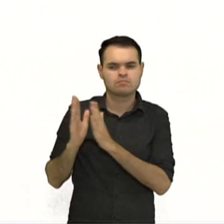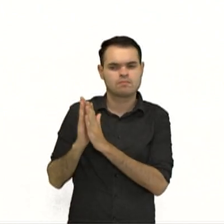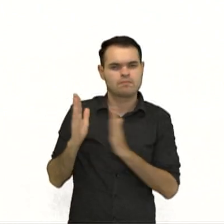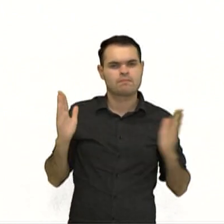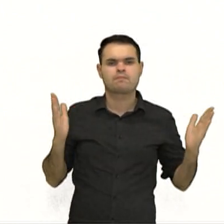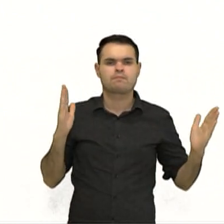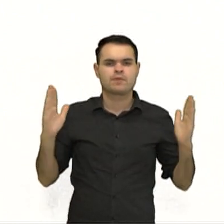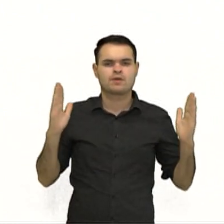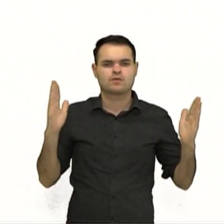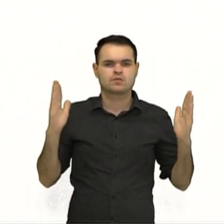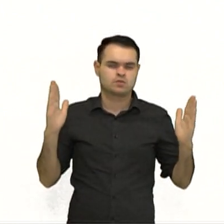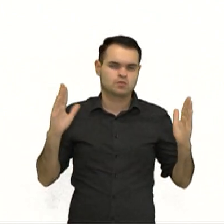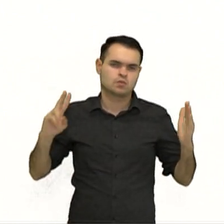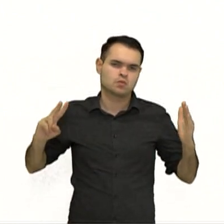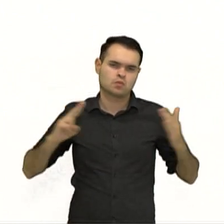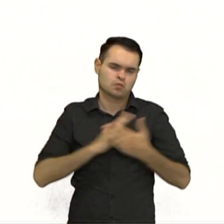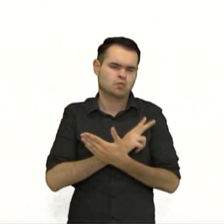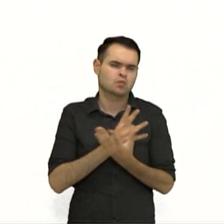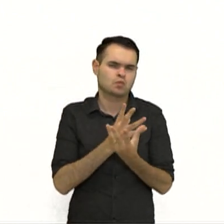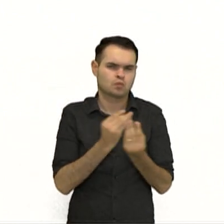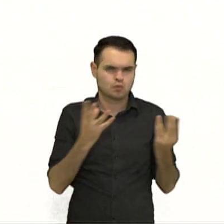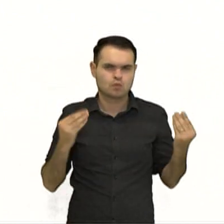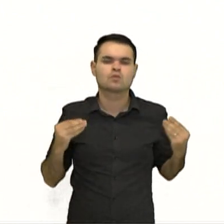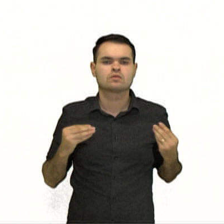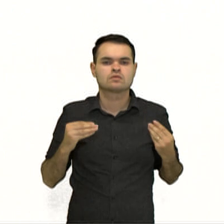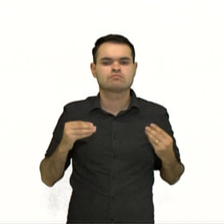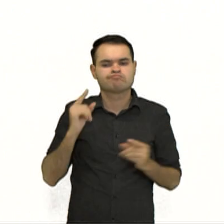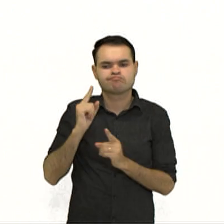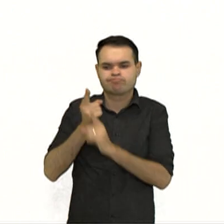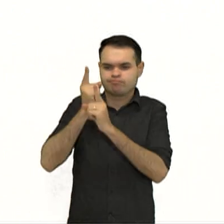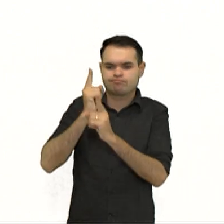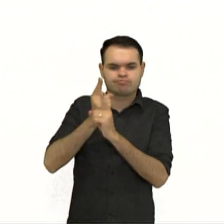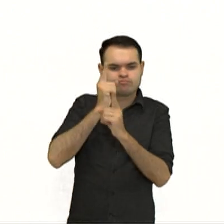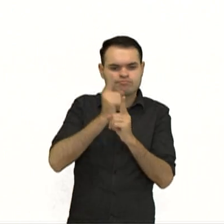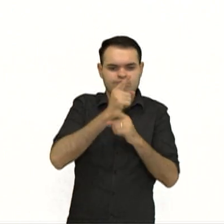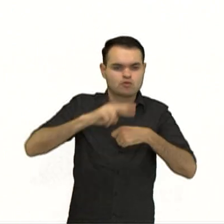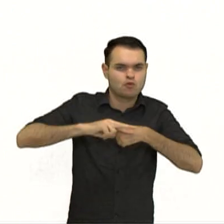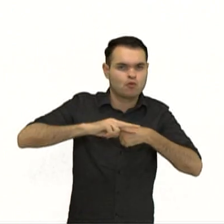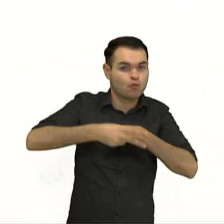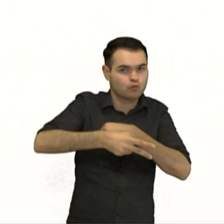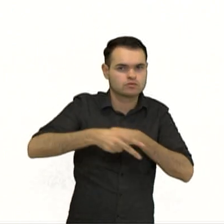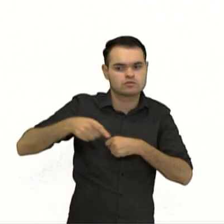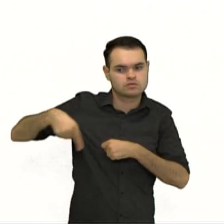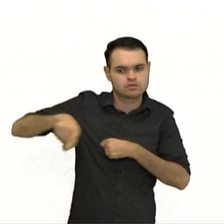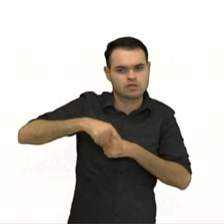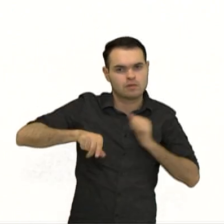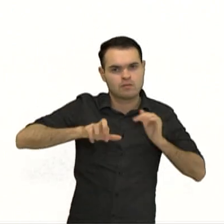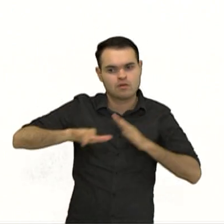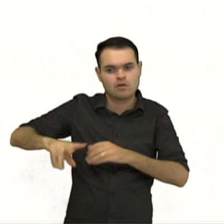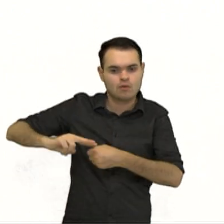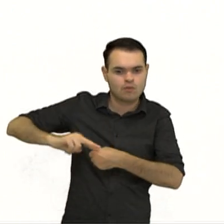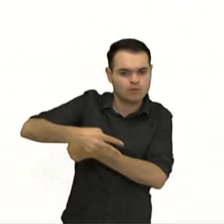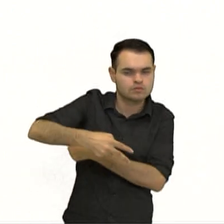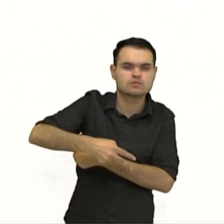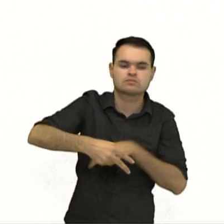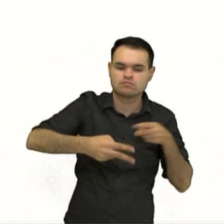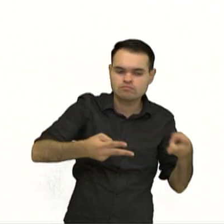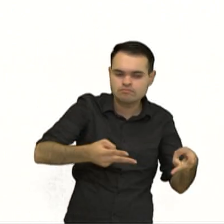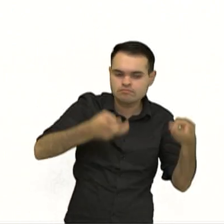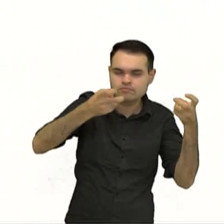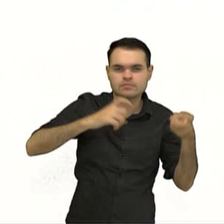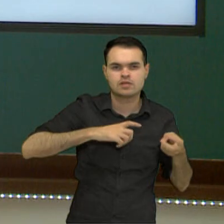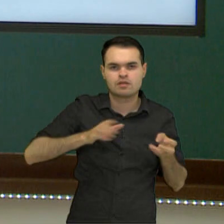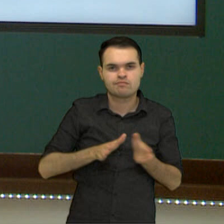período em que elas ocorreram, e identificar aí algumas consequências dessas cruzadas. Então nós temos